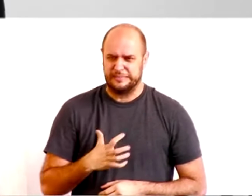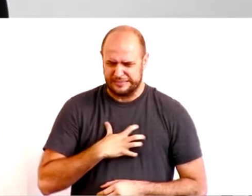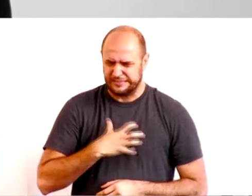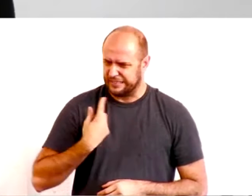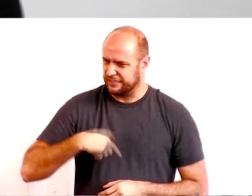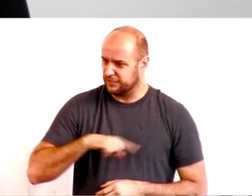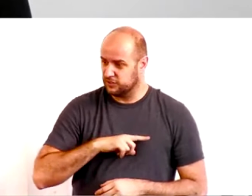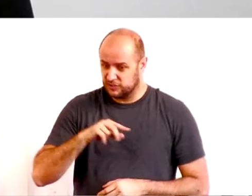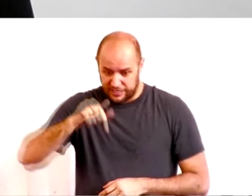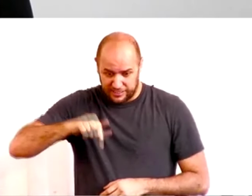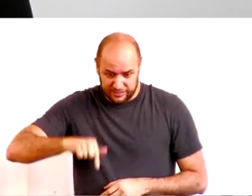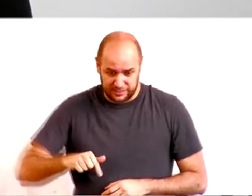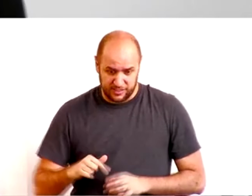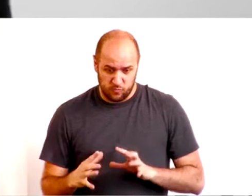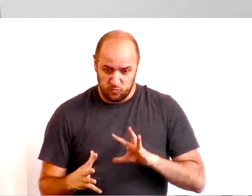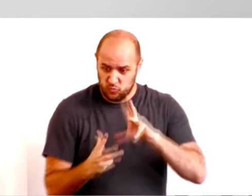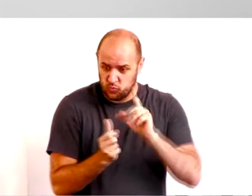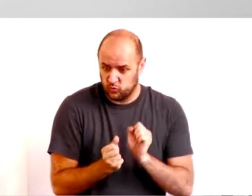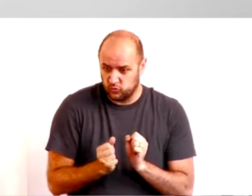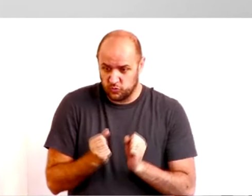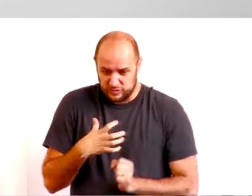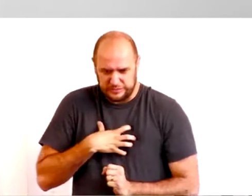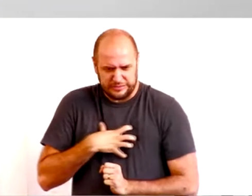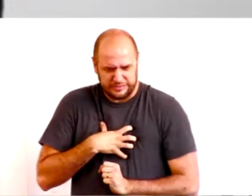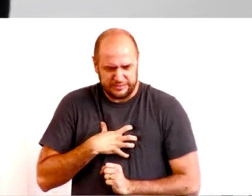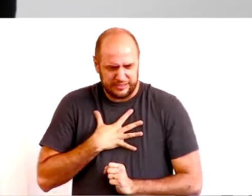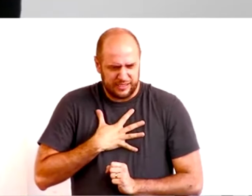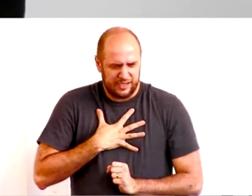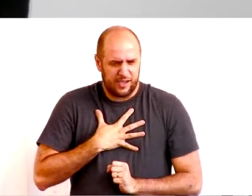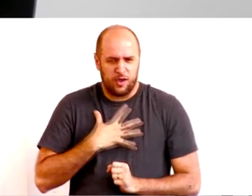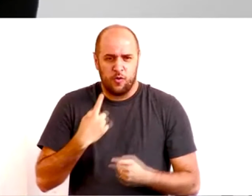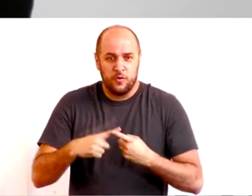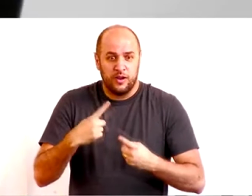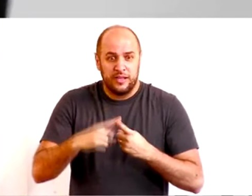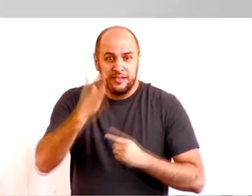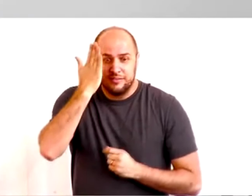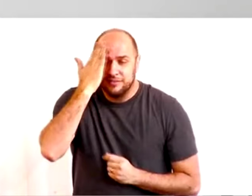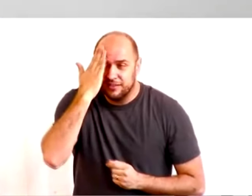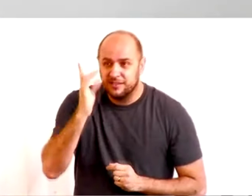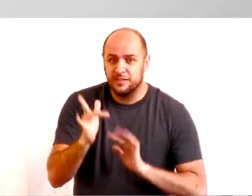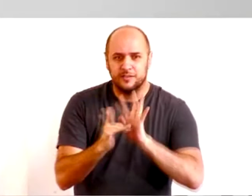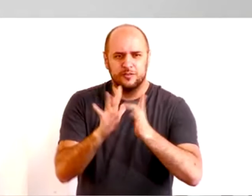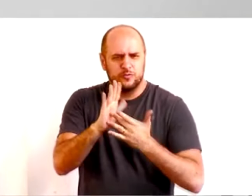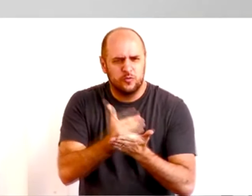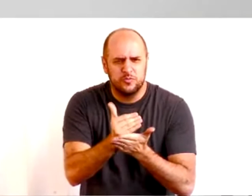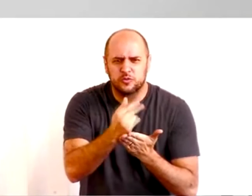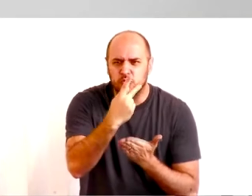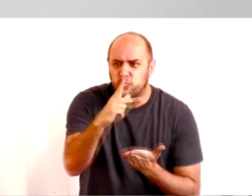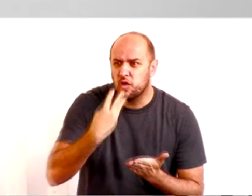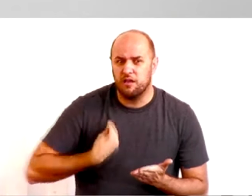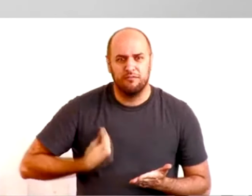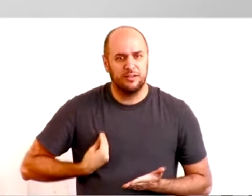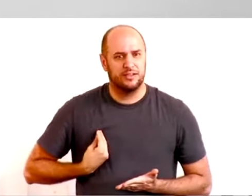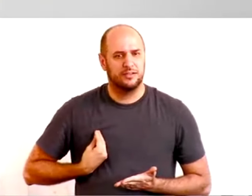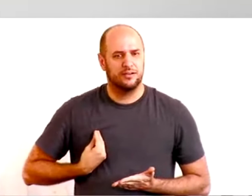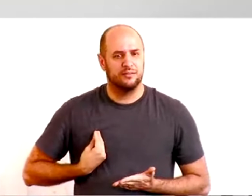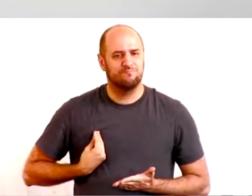nosso ânimo, porque aquilo que Deus começou em Cristo Jesus na sua vida, Ele